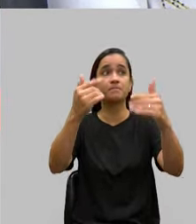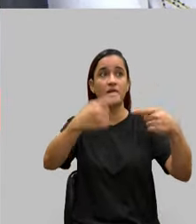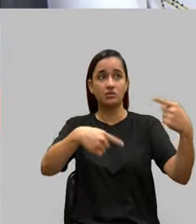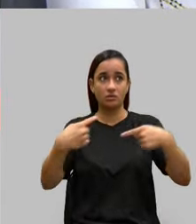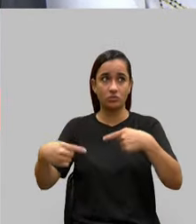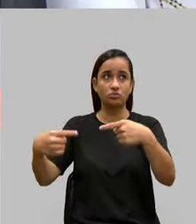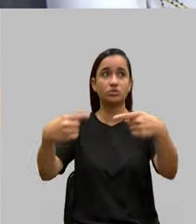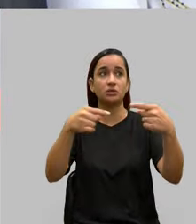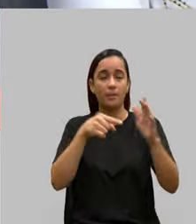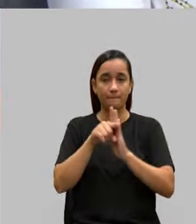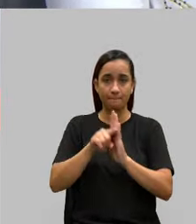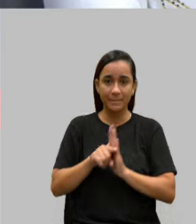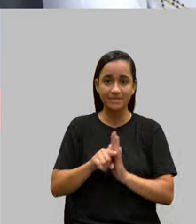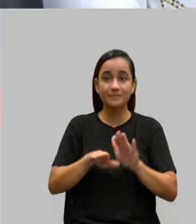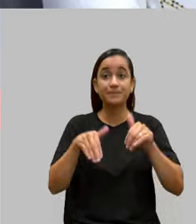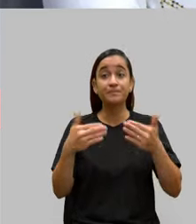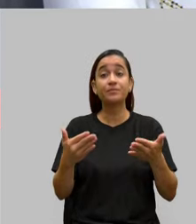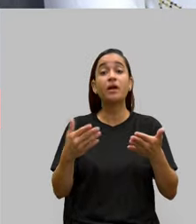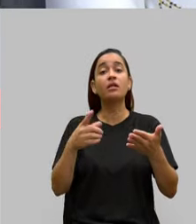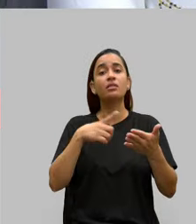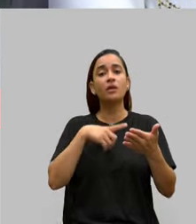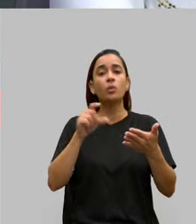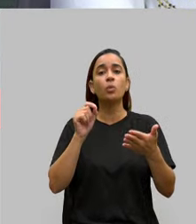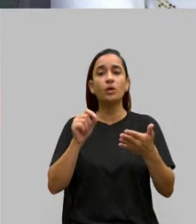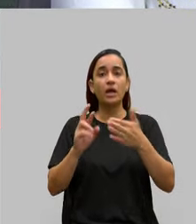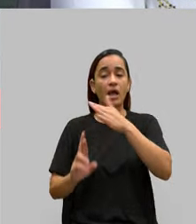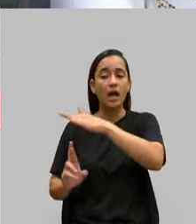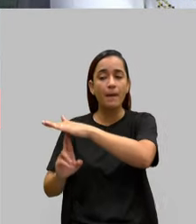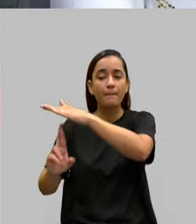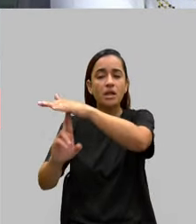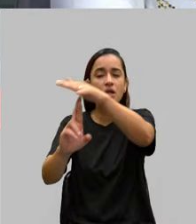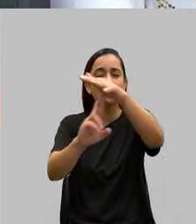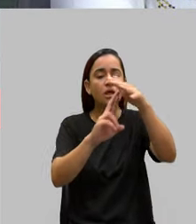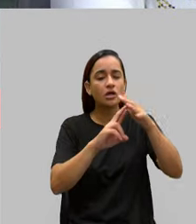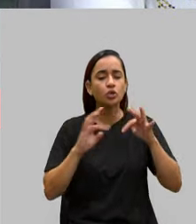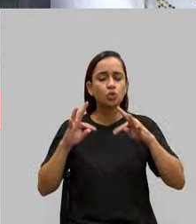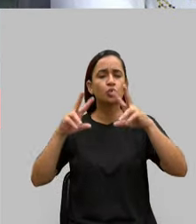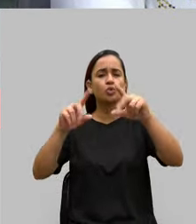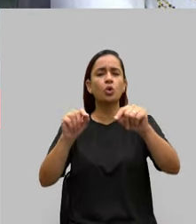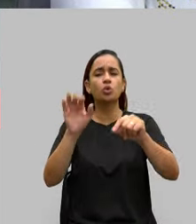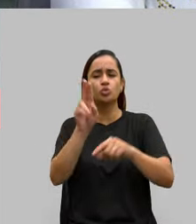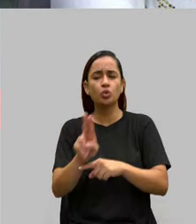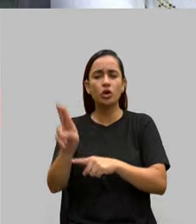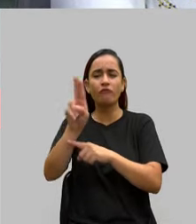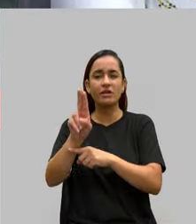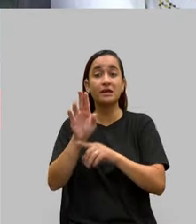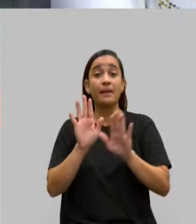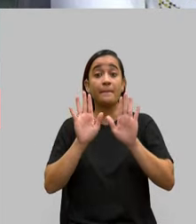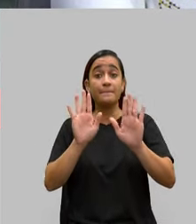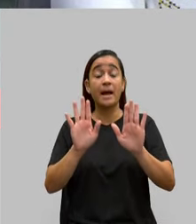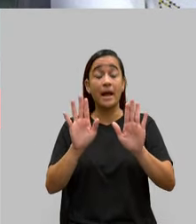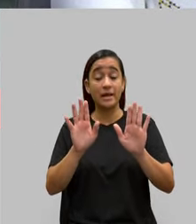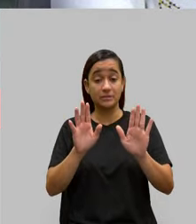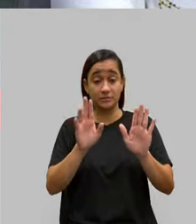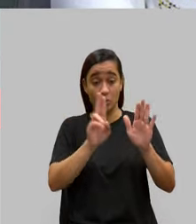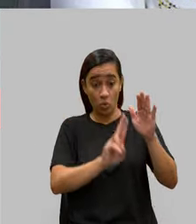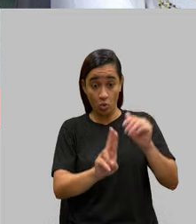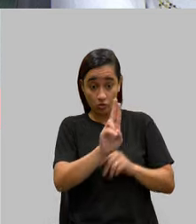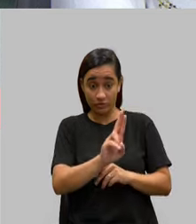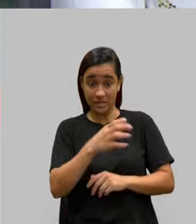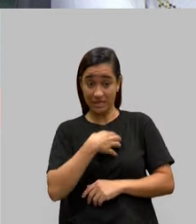digo para todos os representantes de todas as Universidad as Universidades a comunidade científica realmente é que tem que mostrar